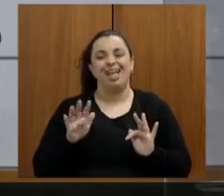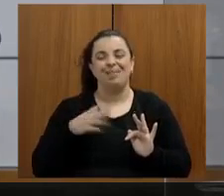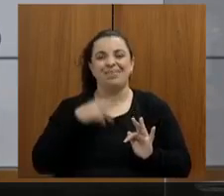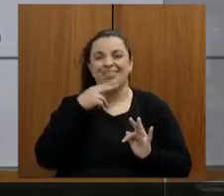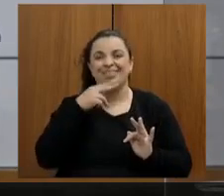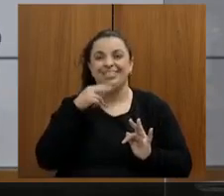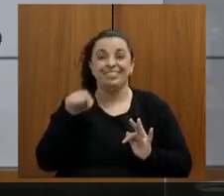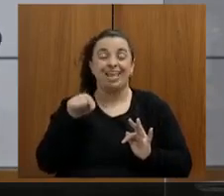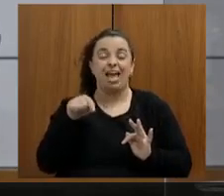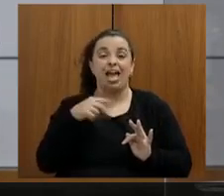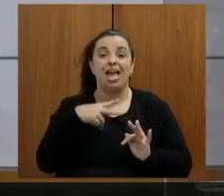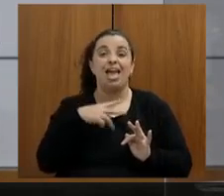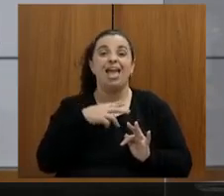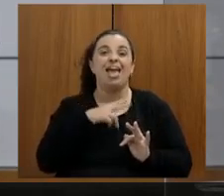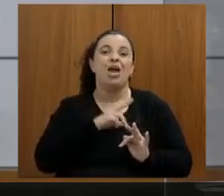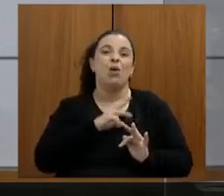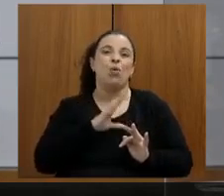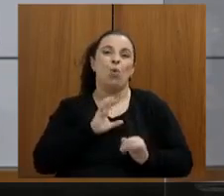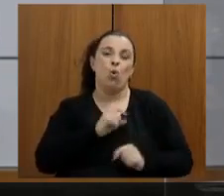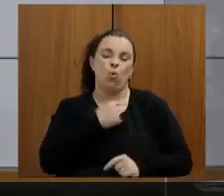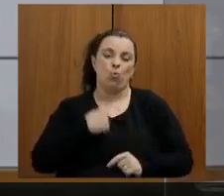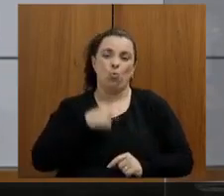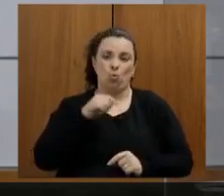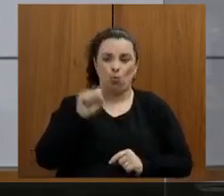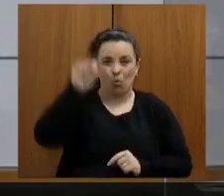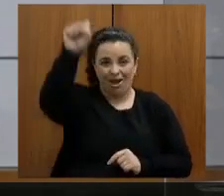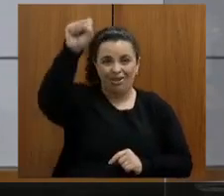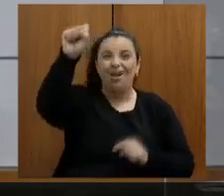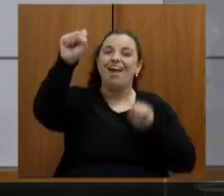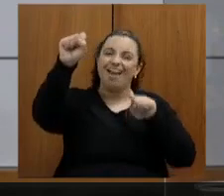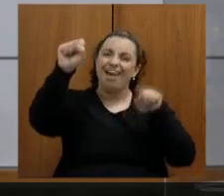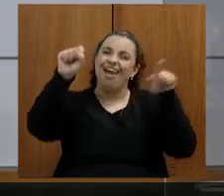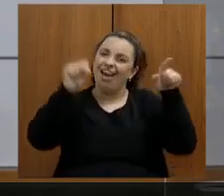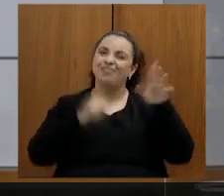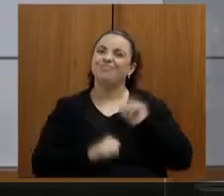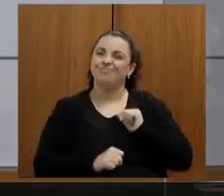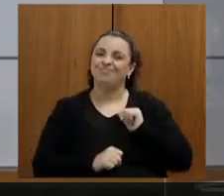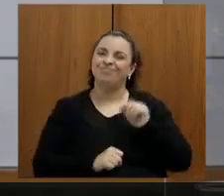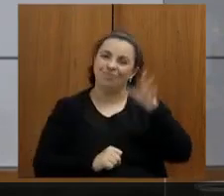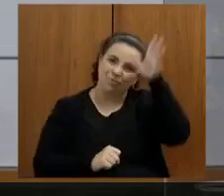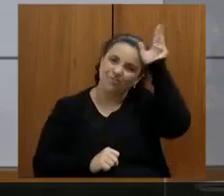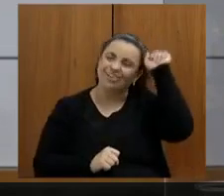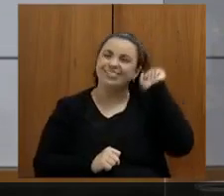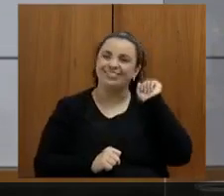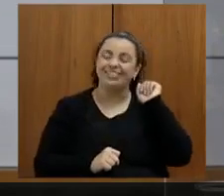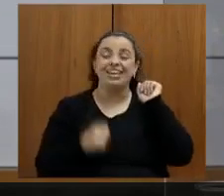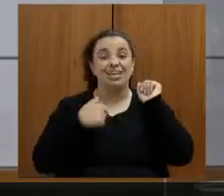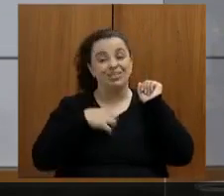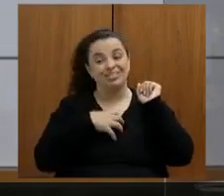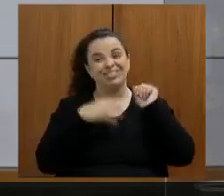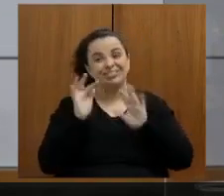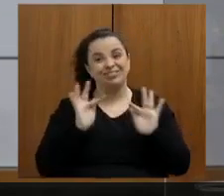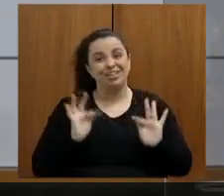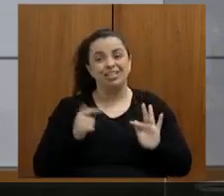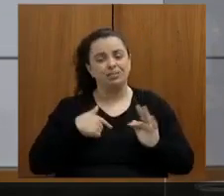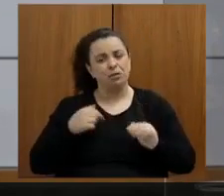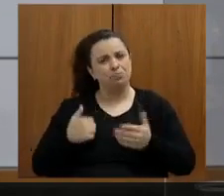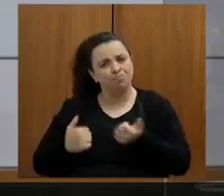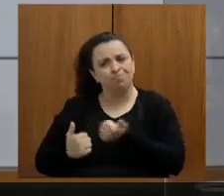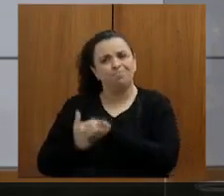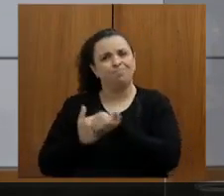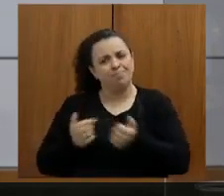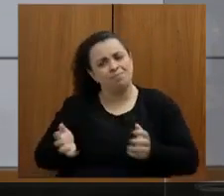netinha são os bombeiros fico muito feliz com isso né e a força para